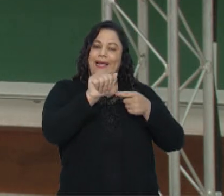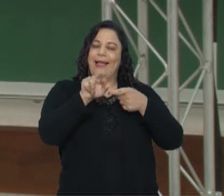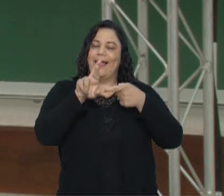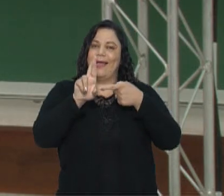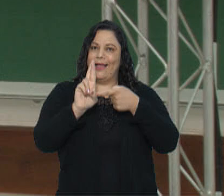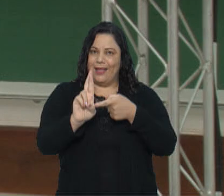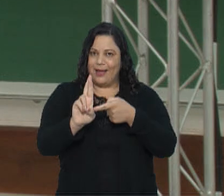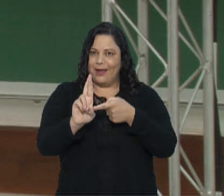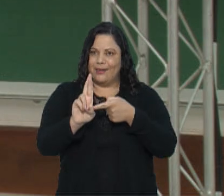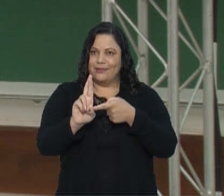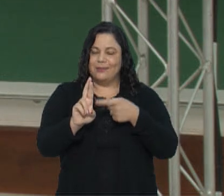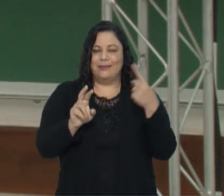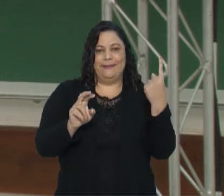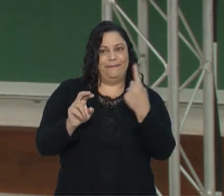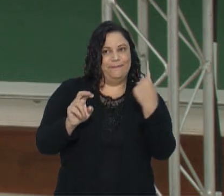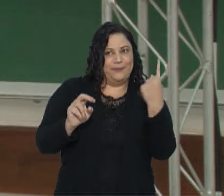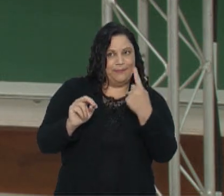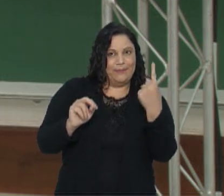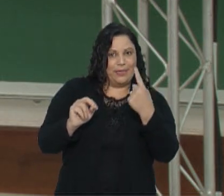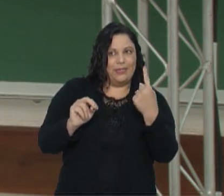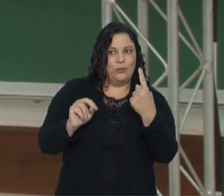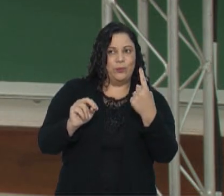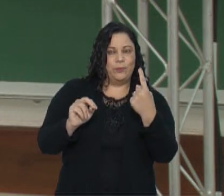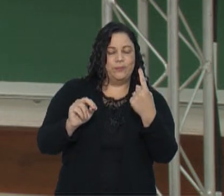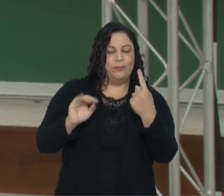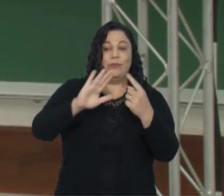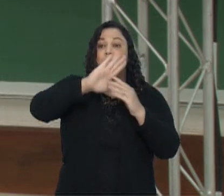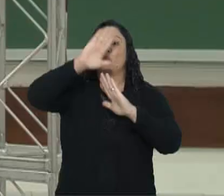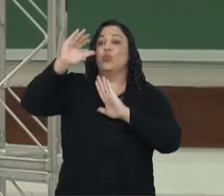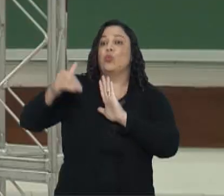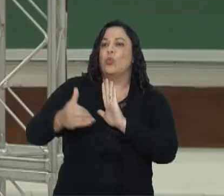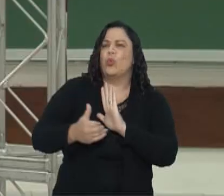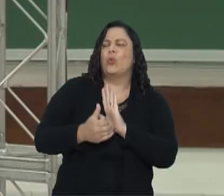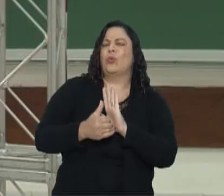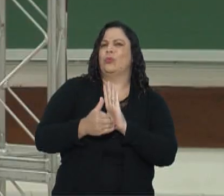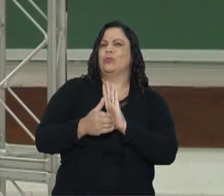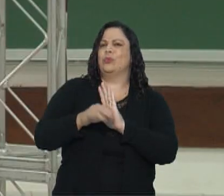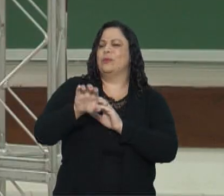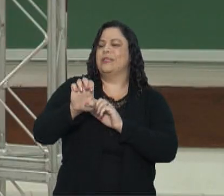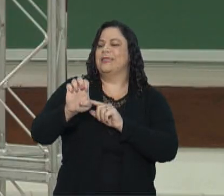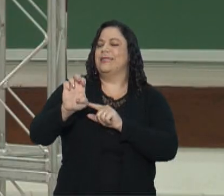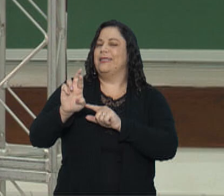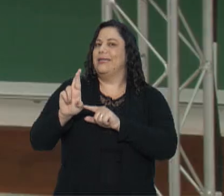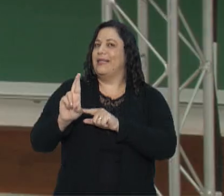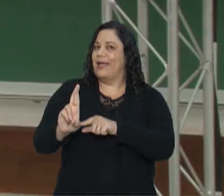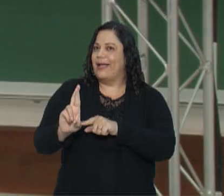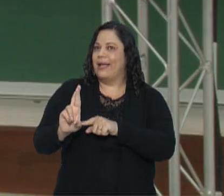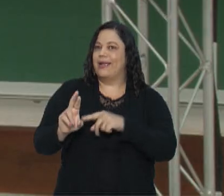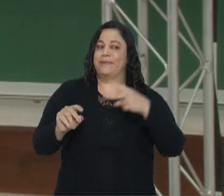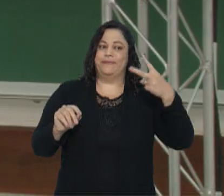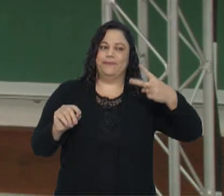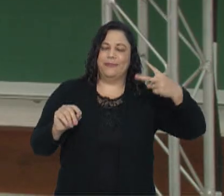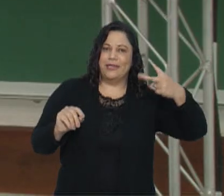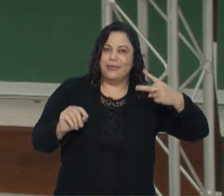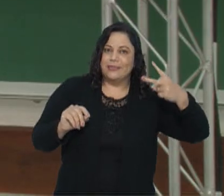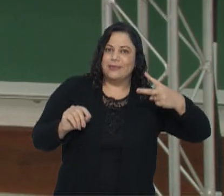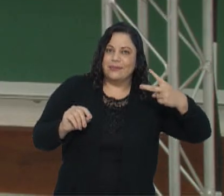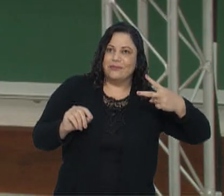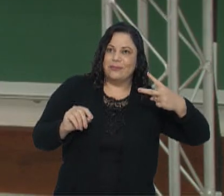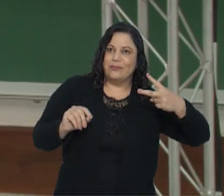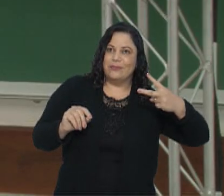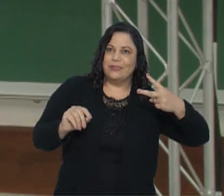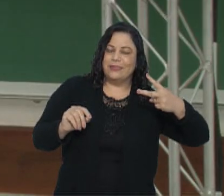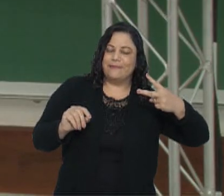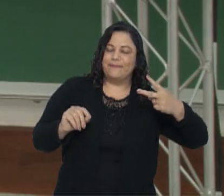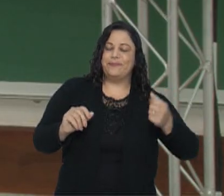considerado primeira conjugação. Todos que têm terminado em er, segunda conjugação,